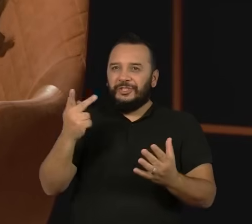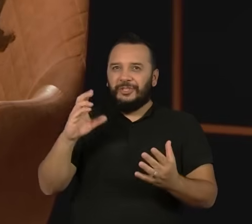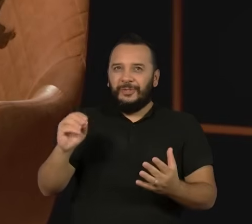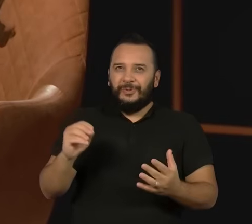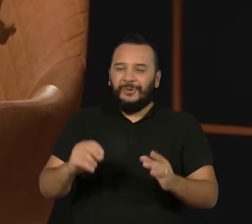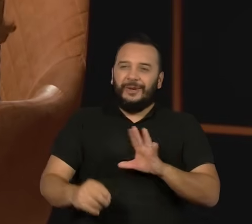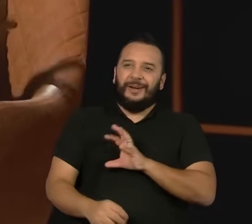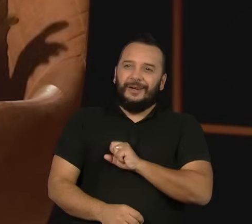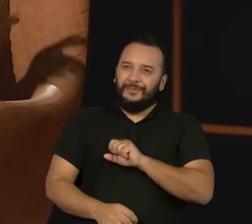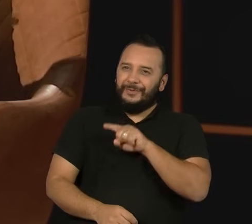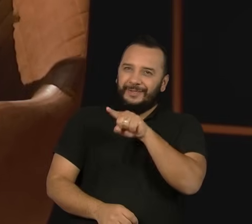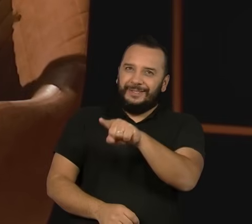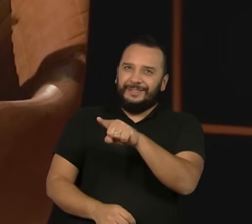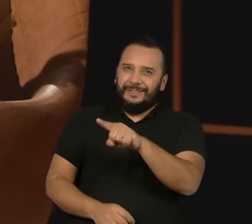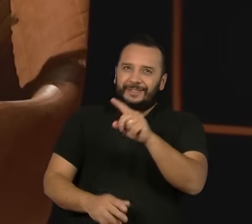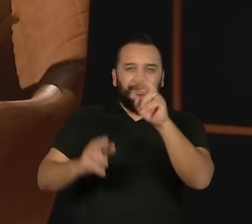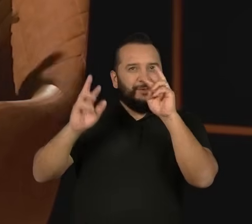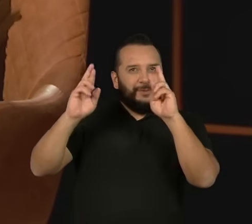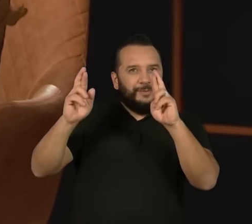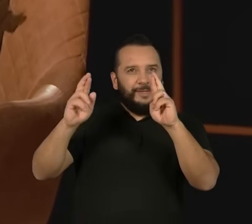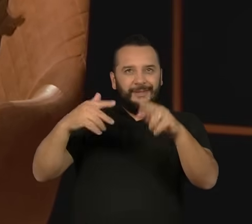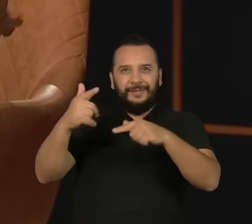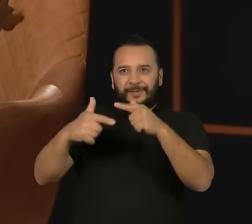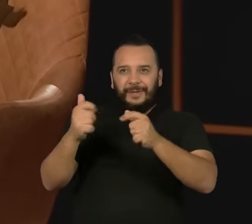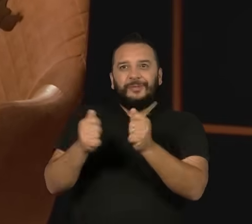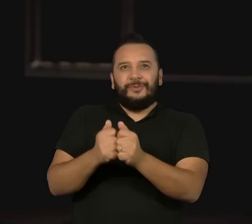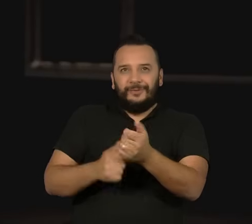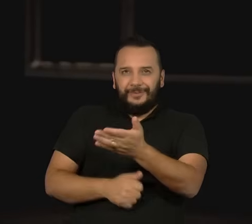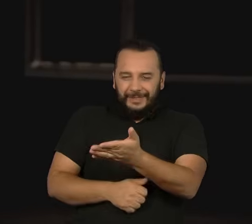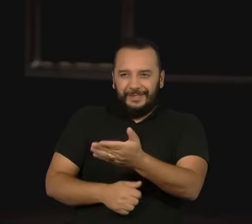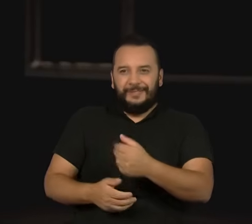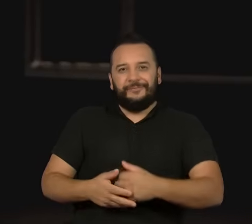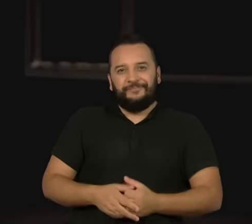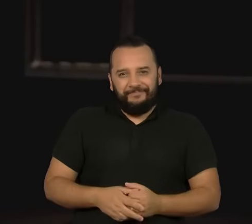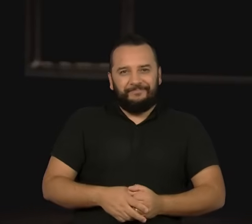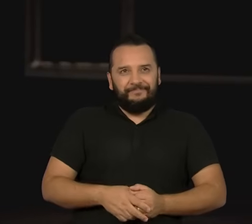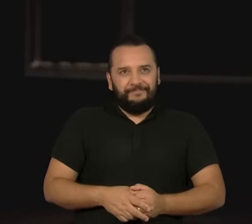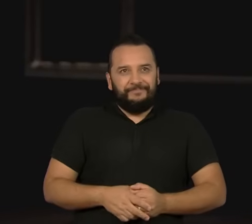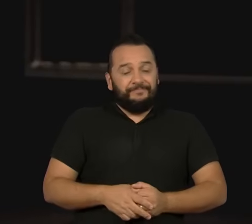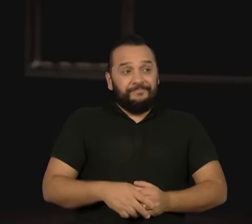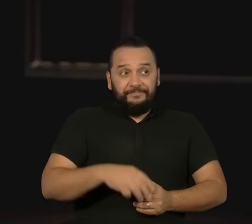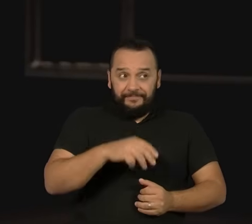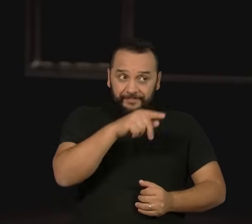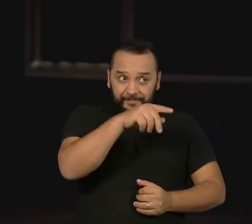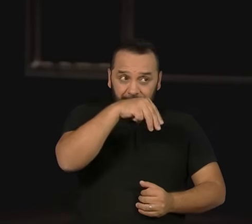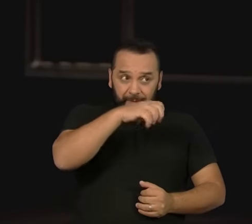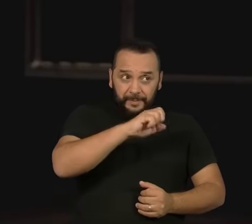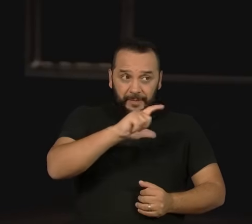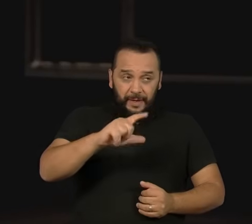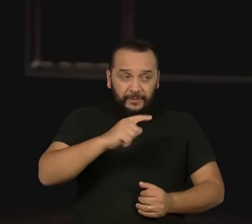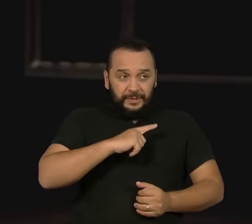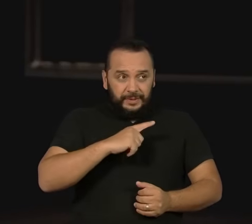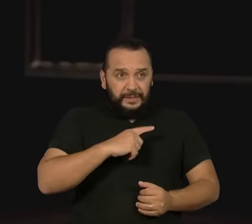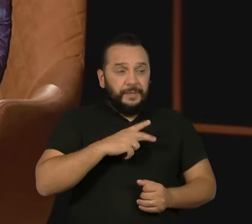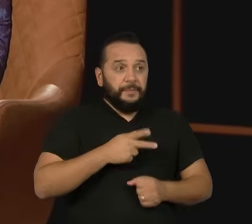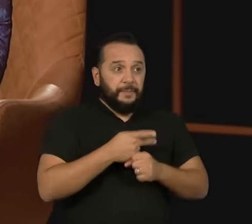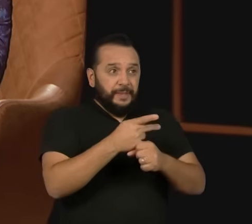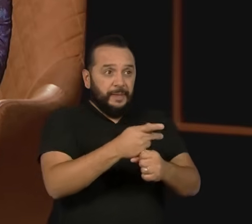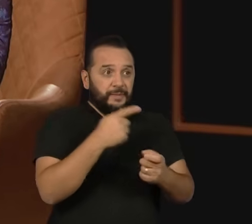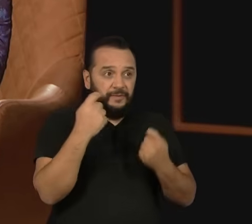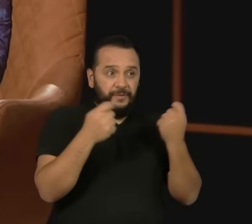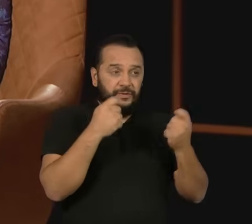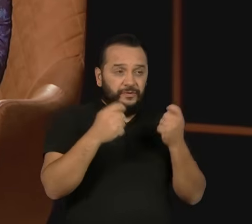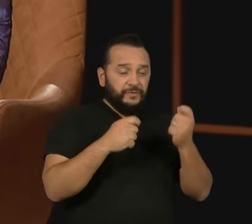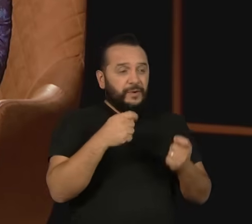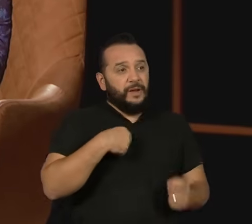te amo. Não vejo a hora de estar de novo com você no palco também, viu? Mel, você ganhou o Kikito de Ouro no Festival de Gramado pela sua